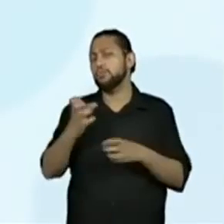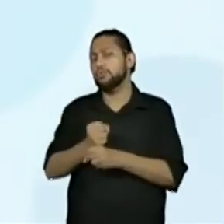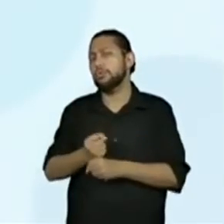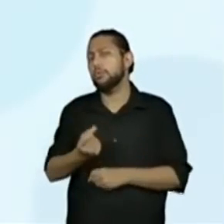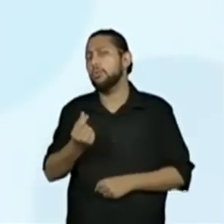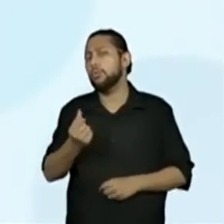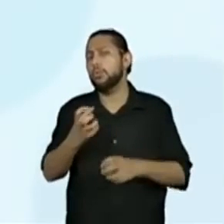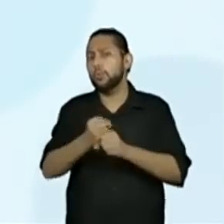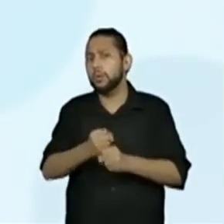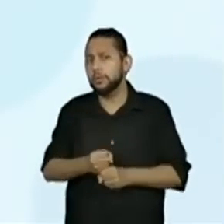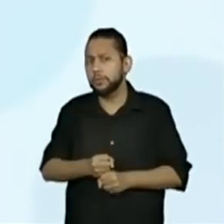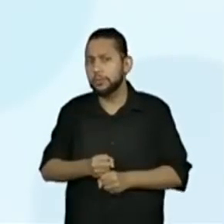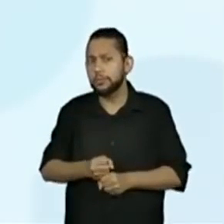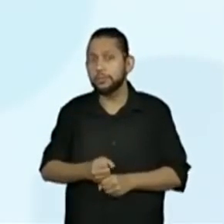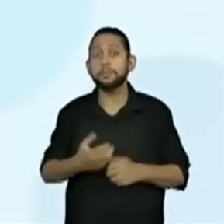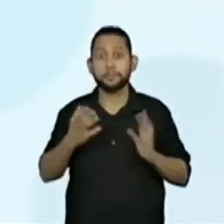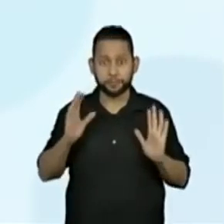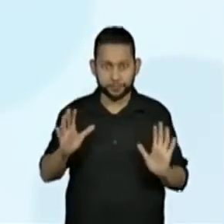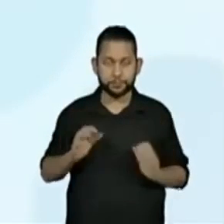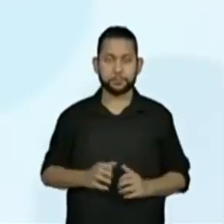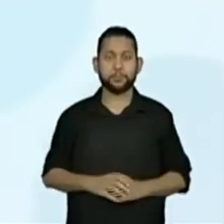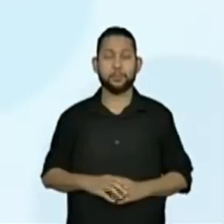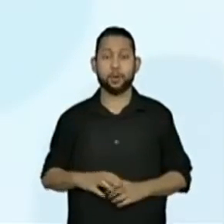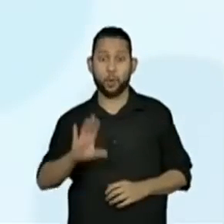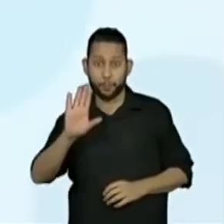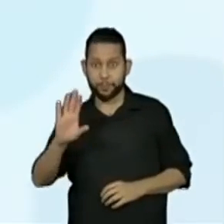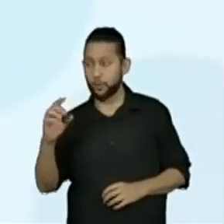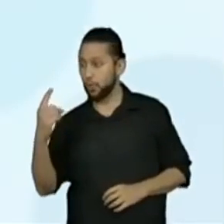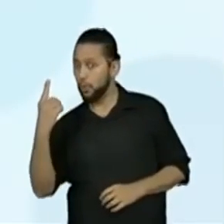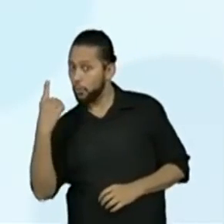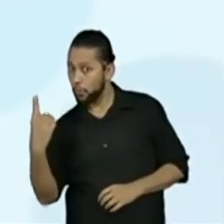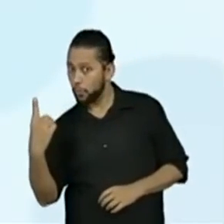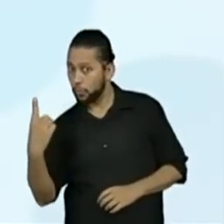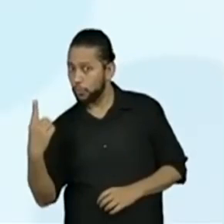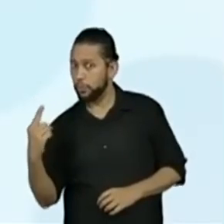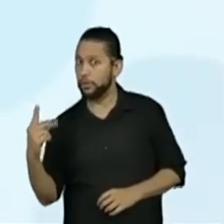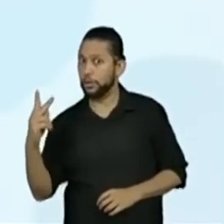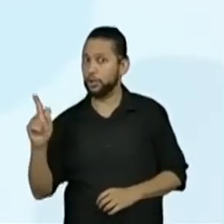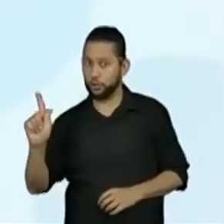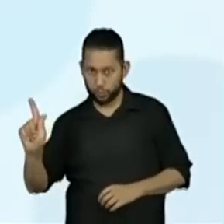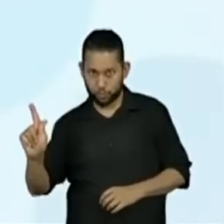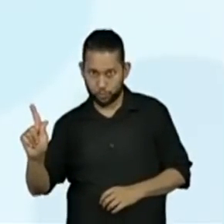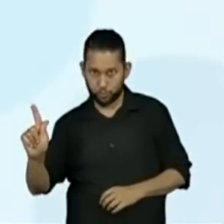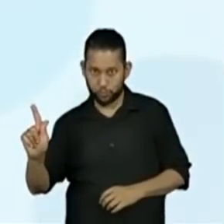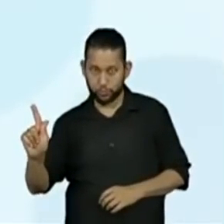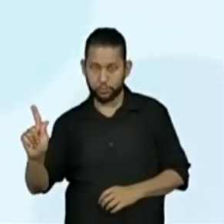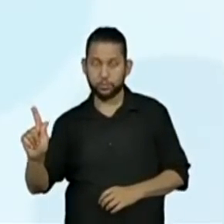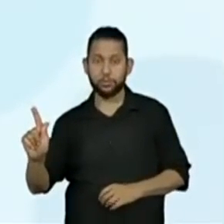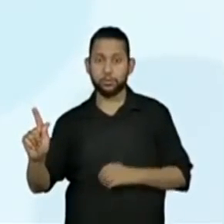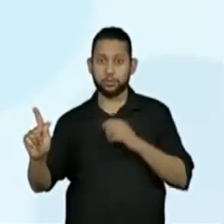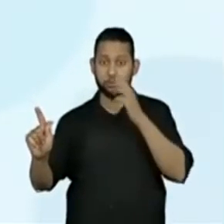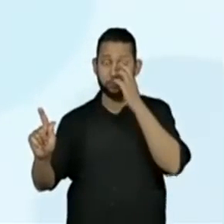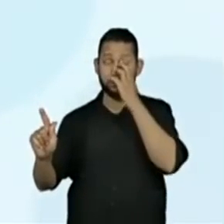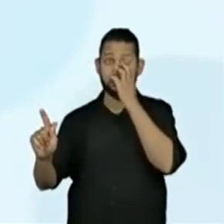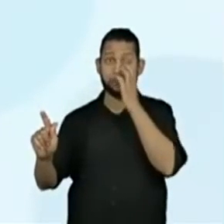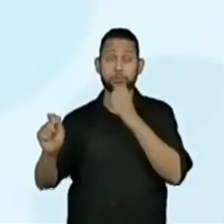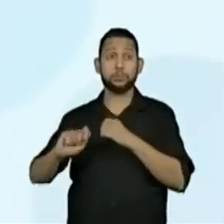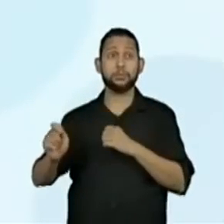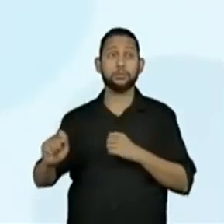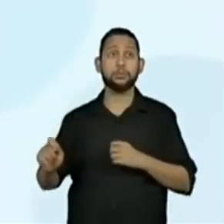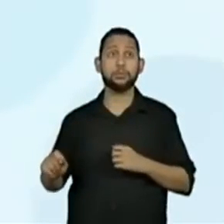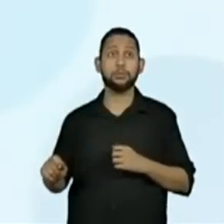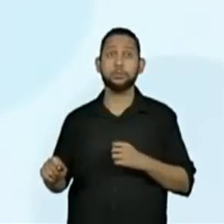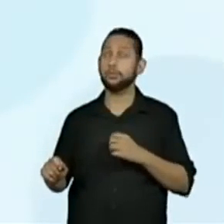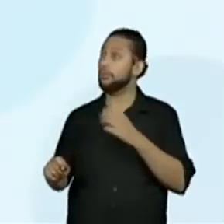Olha só o quilo da mussarela o quilo da música Oi professora